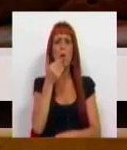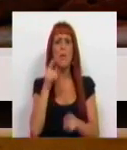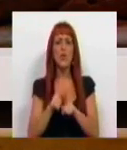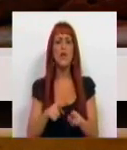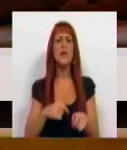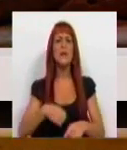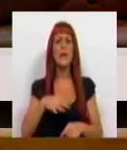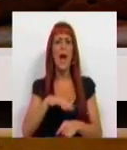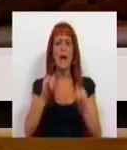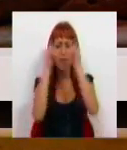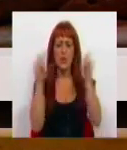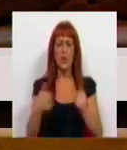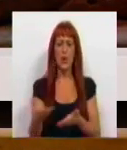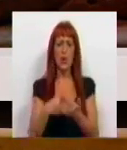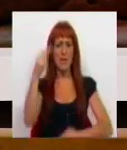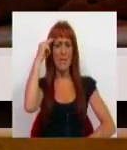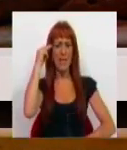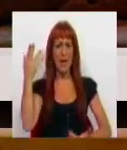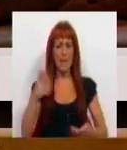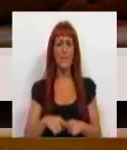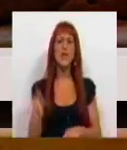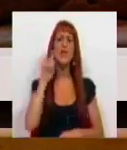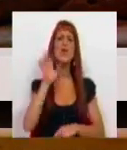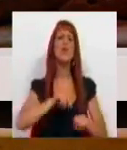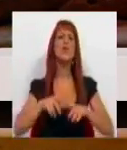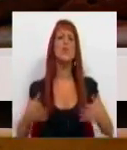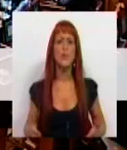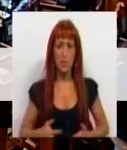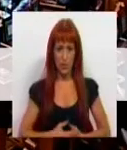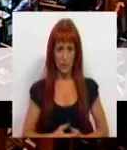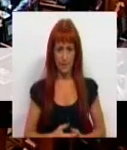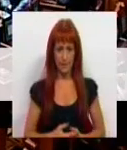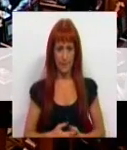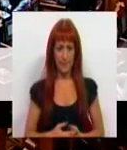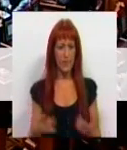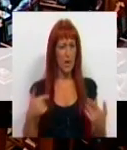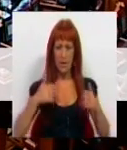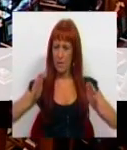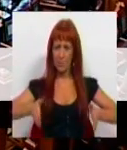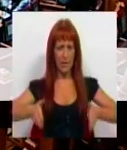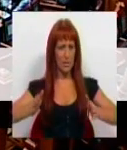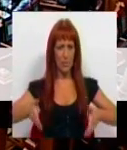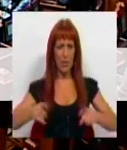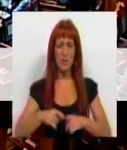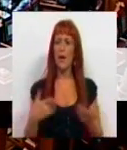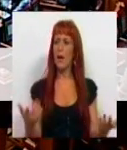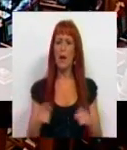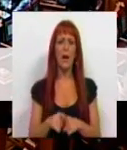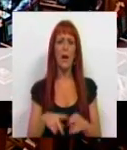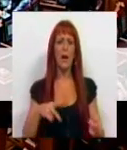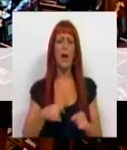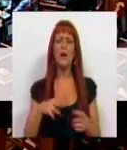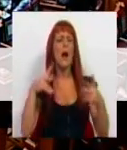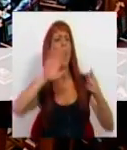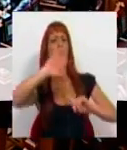no Centro Internacional de Negócios da Madeira. Senhoras e senhores deputados, não vale a pena alimentar